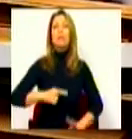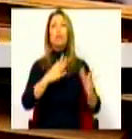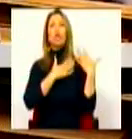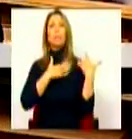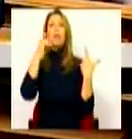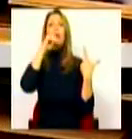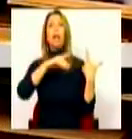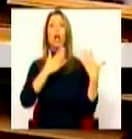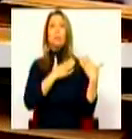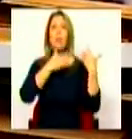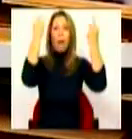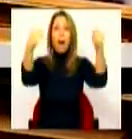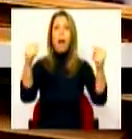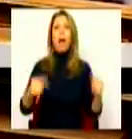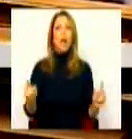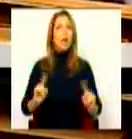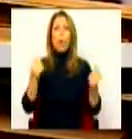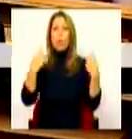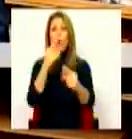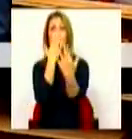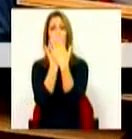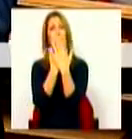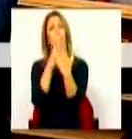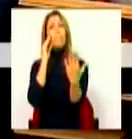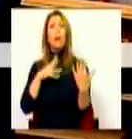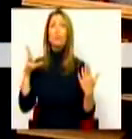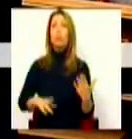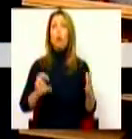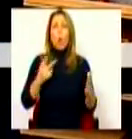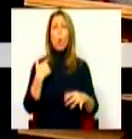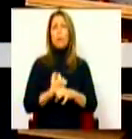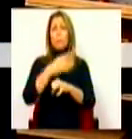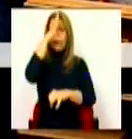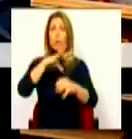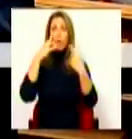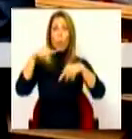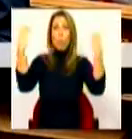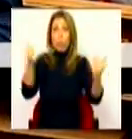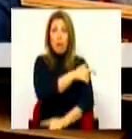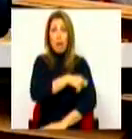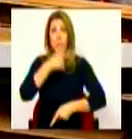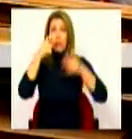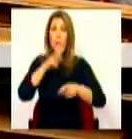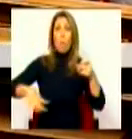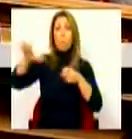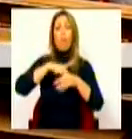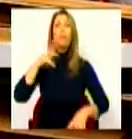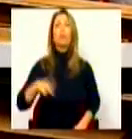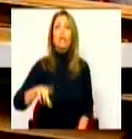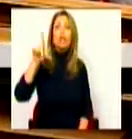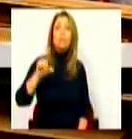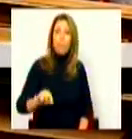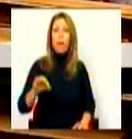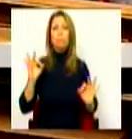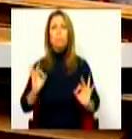responsabilidades não é só perante o Banco de Portugal, não é só perante o trabalho do Ministério Público que representa o povo português, como também perante a